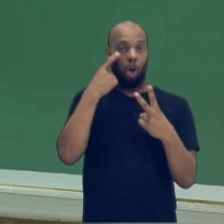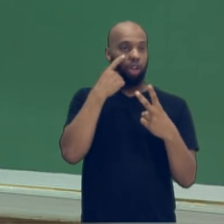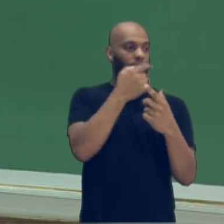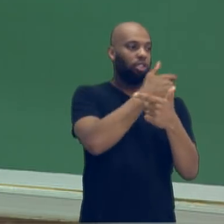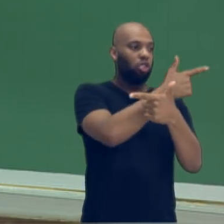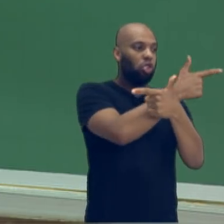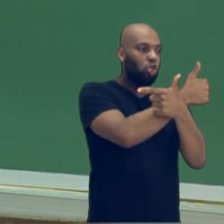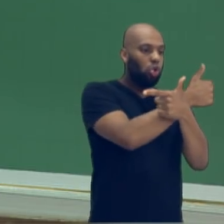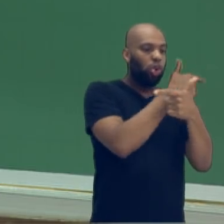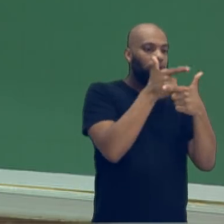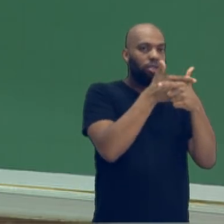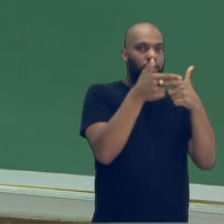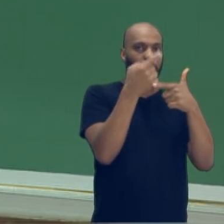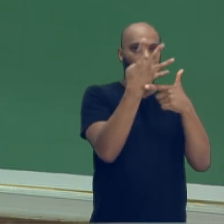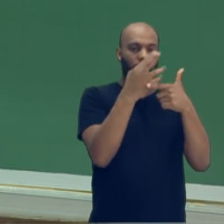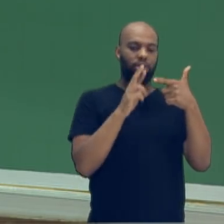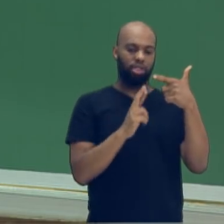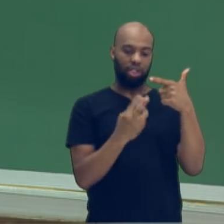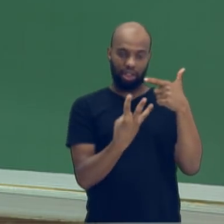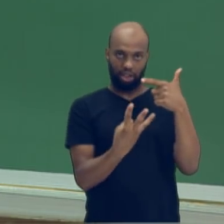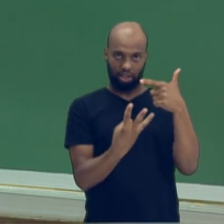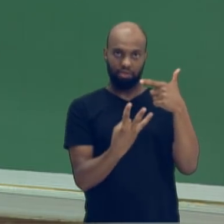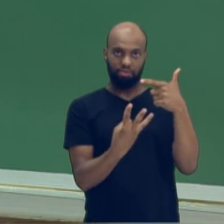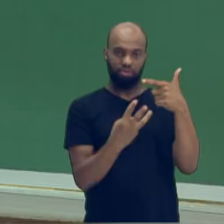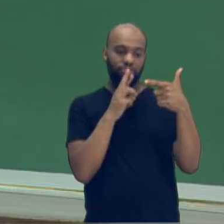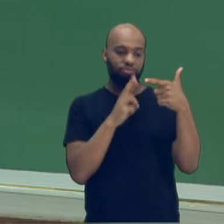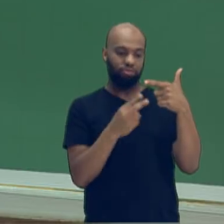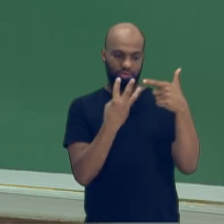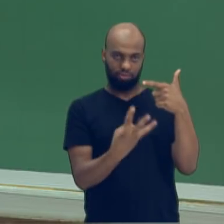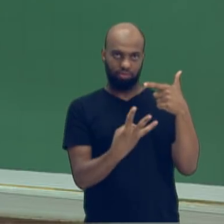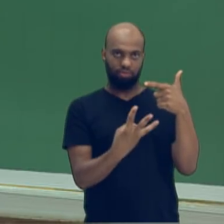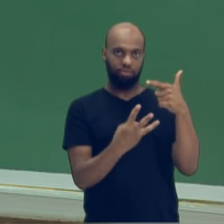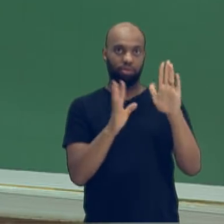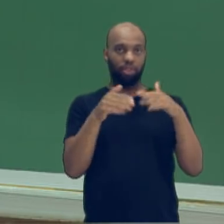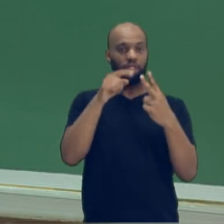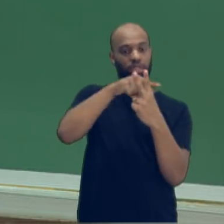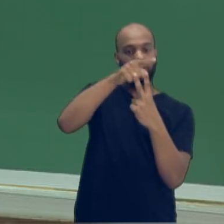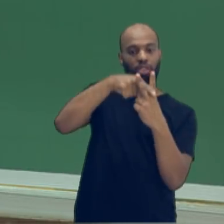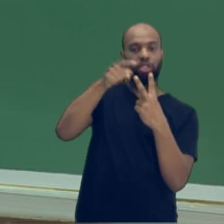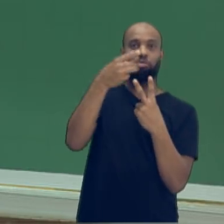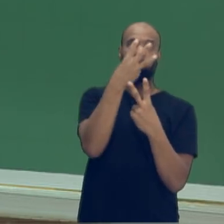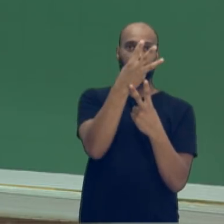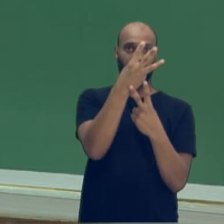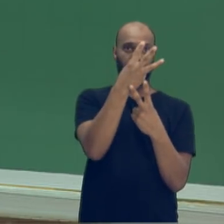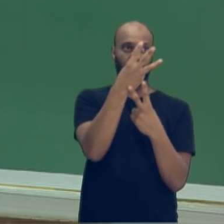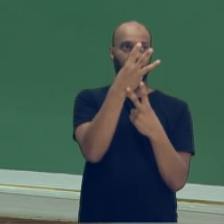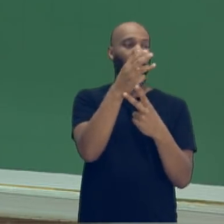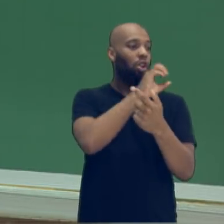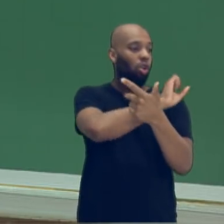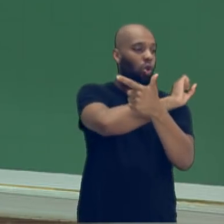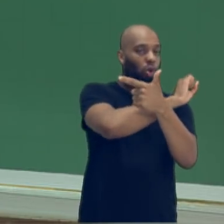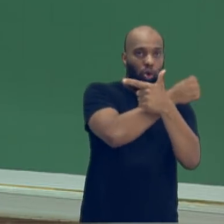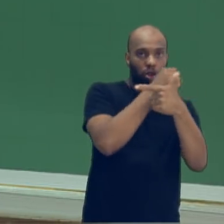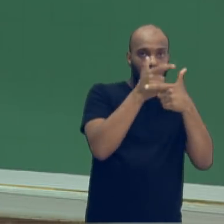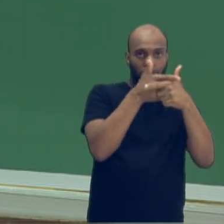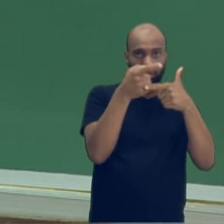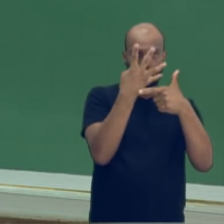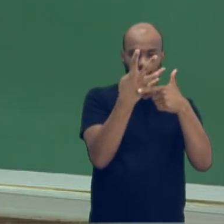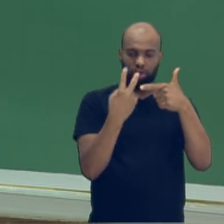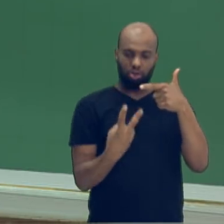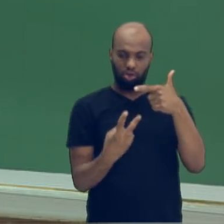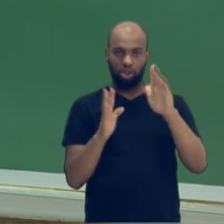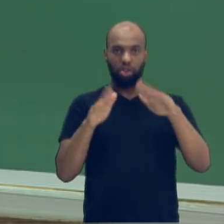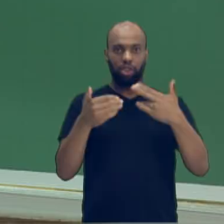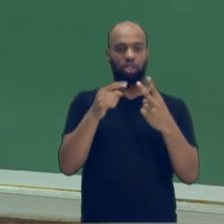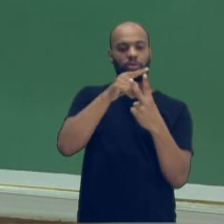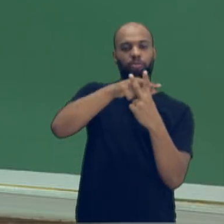4 é 3, né? Uma raiz cúbica, de y, 8 divididos por 4 é 2. Então,